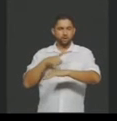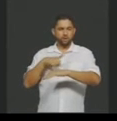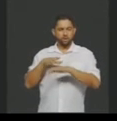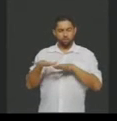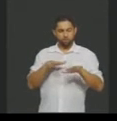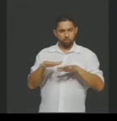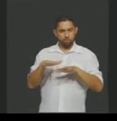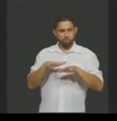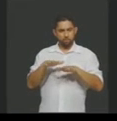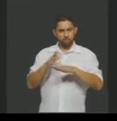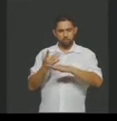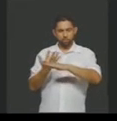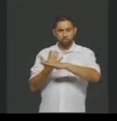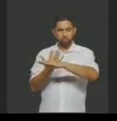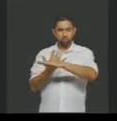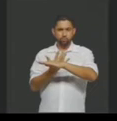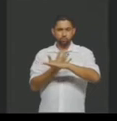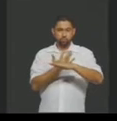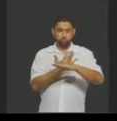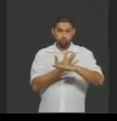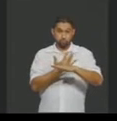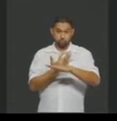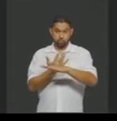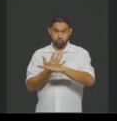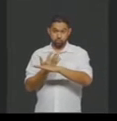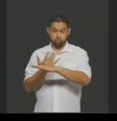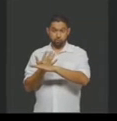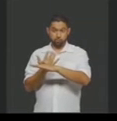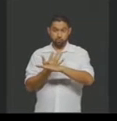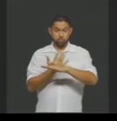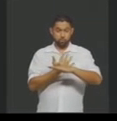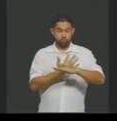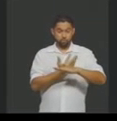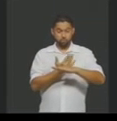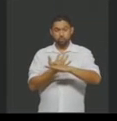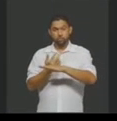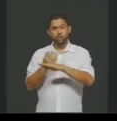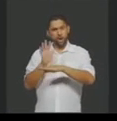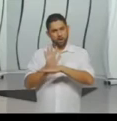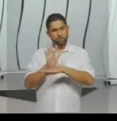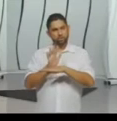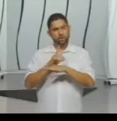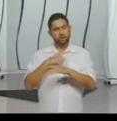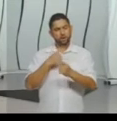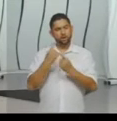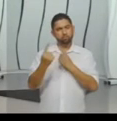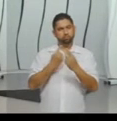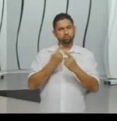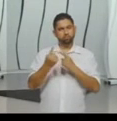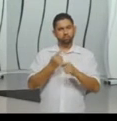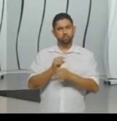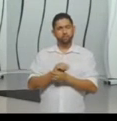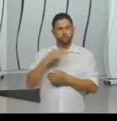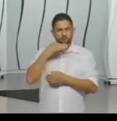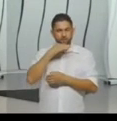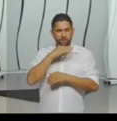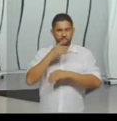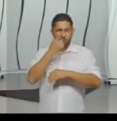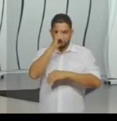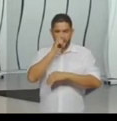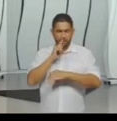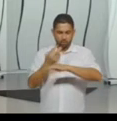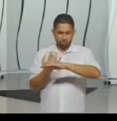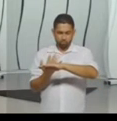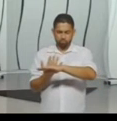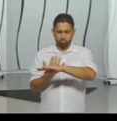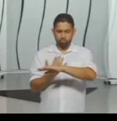locomover justamente usando esses cílios, né? São estruturas locomotoras. Comigo passando uma amarelinha aqui vai ficar mais claro para